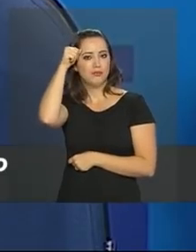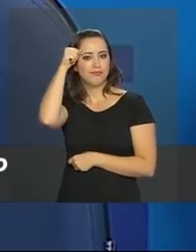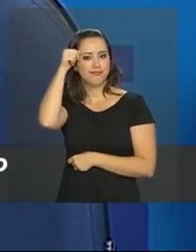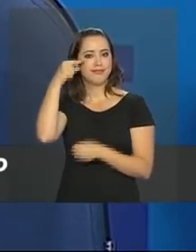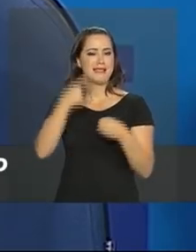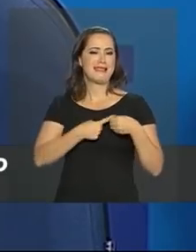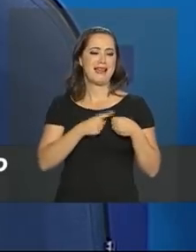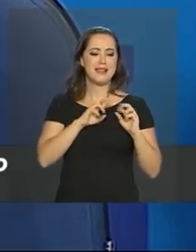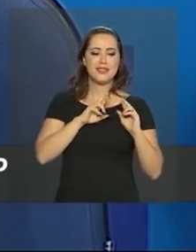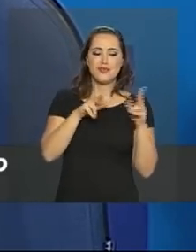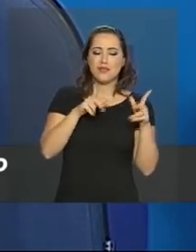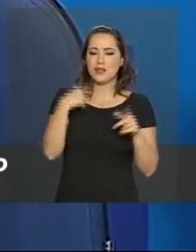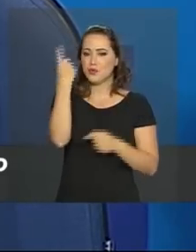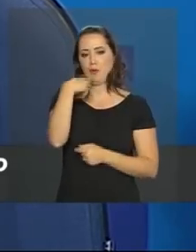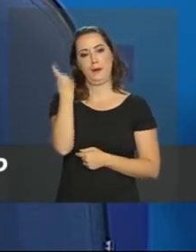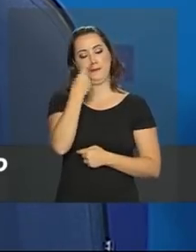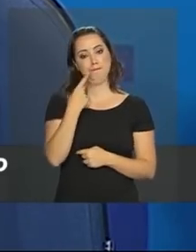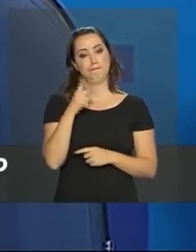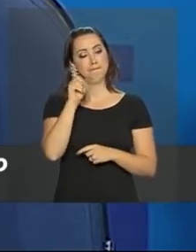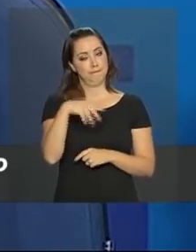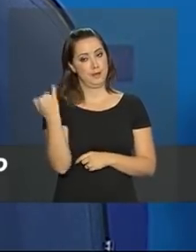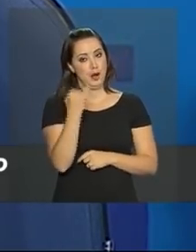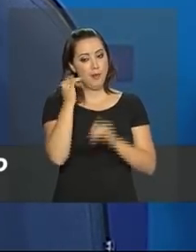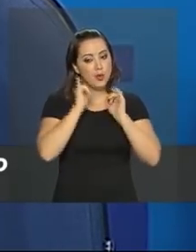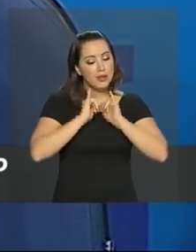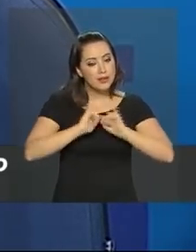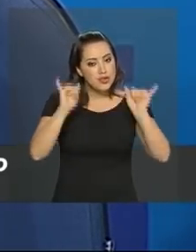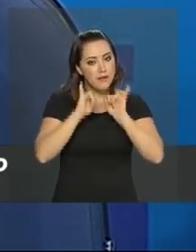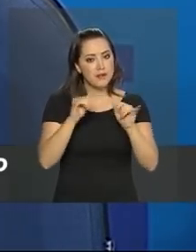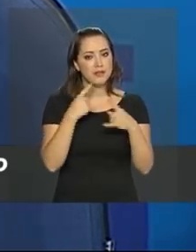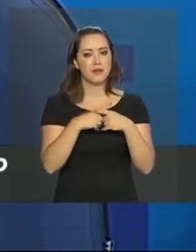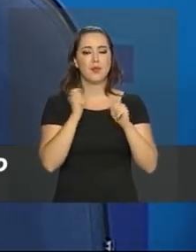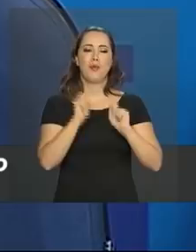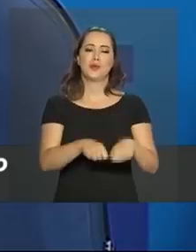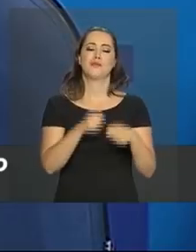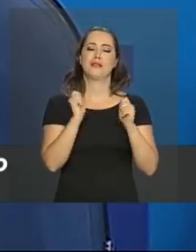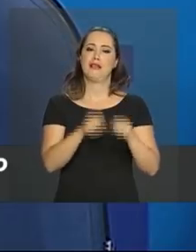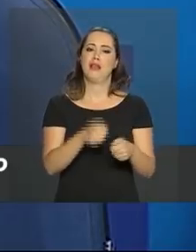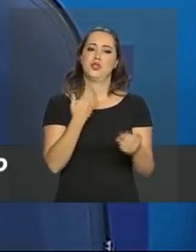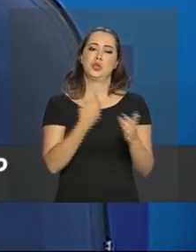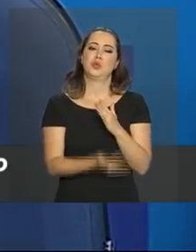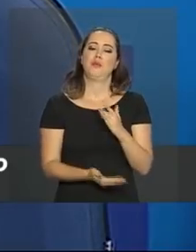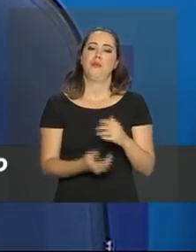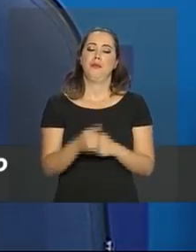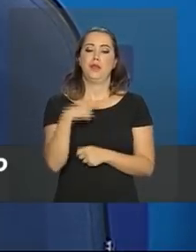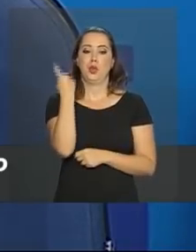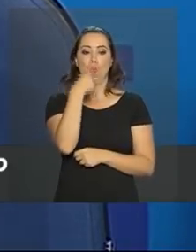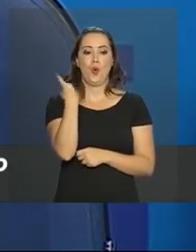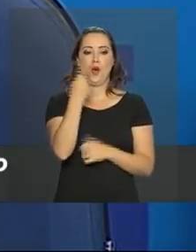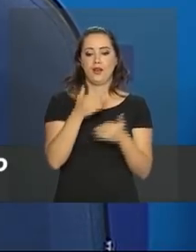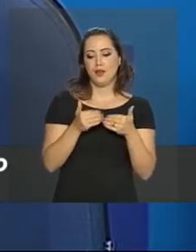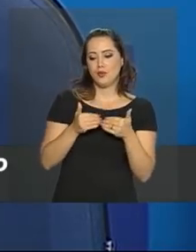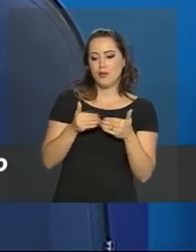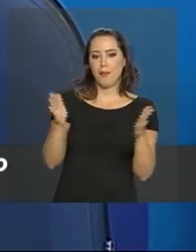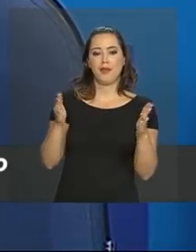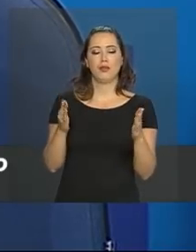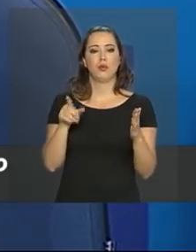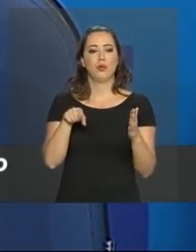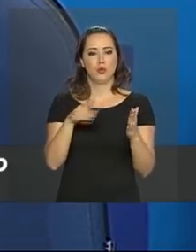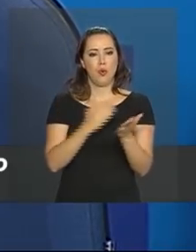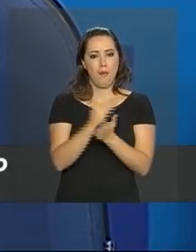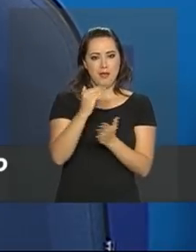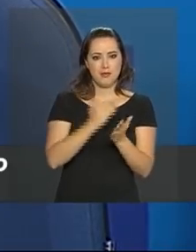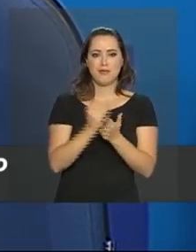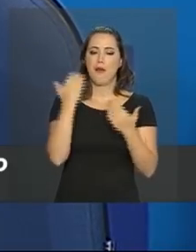para que os nossos jovens não tenham a possibilidade de perder a o início do exame em função